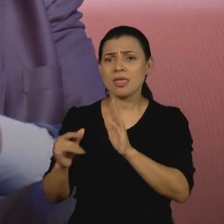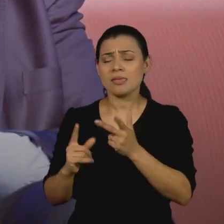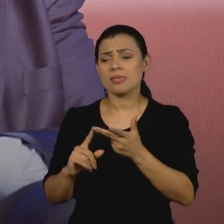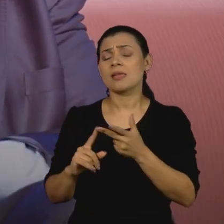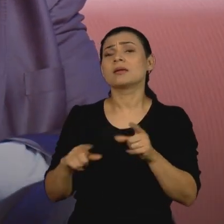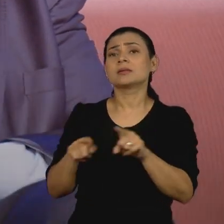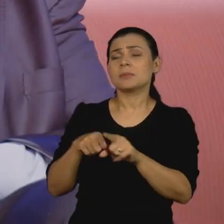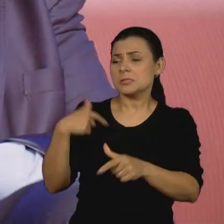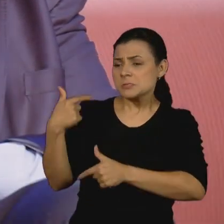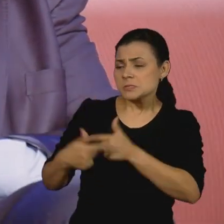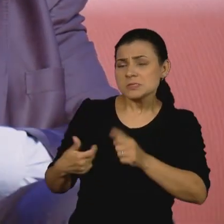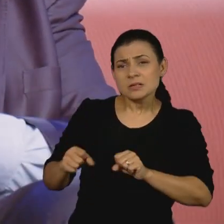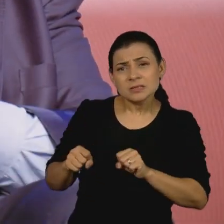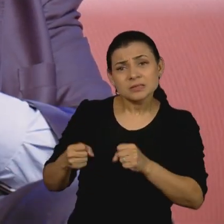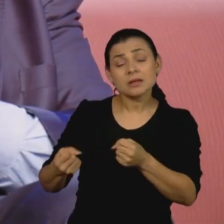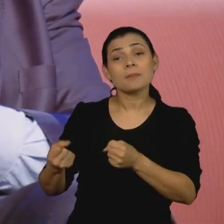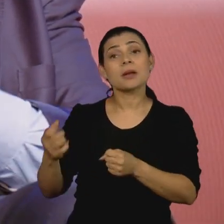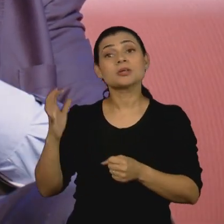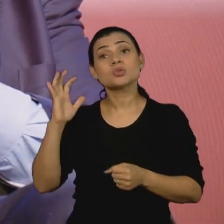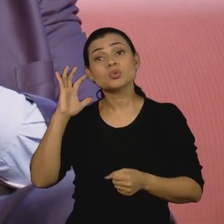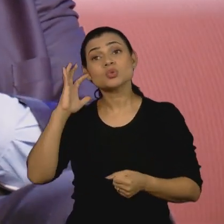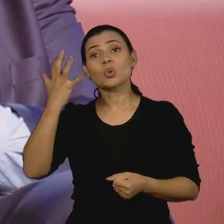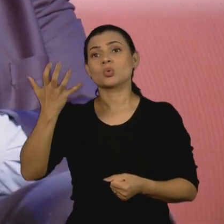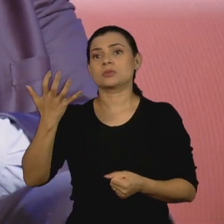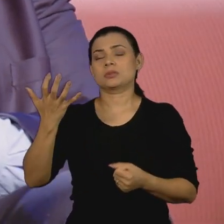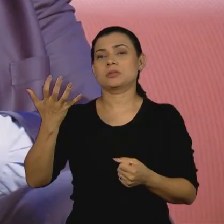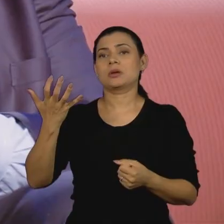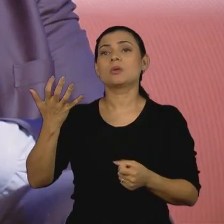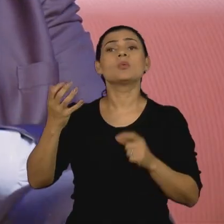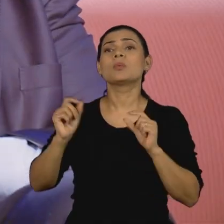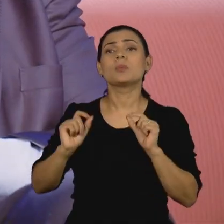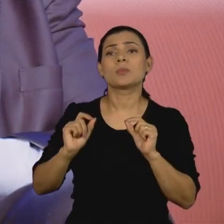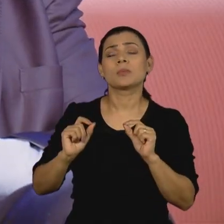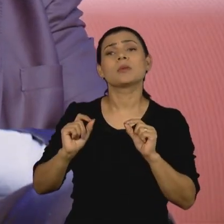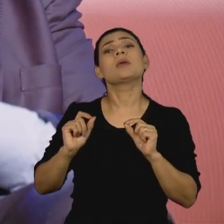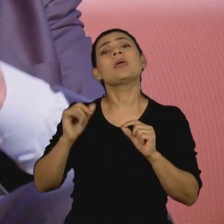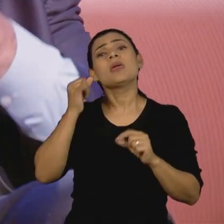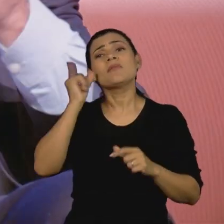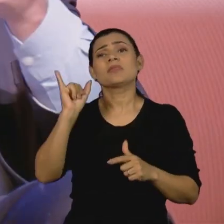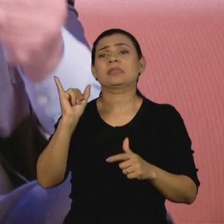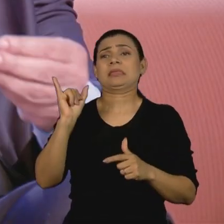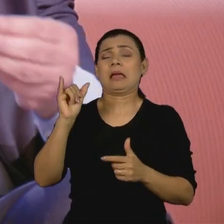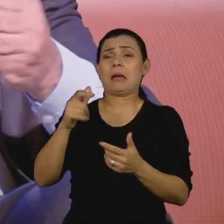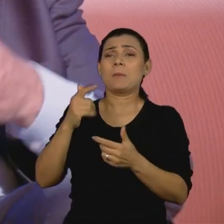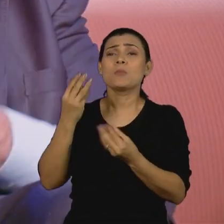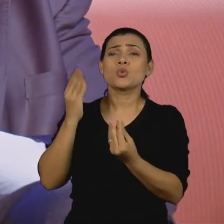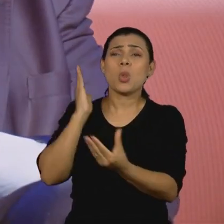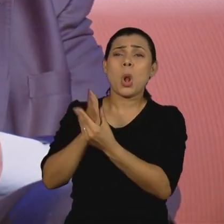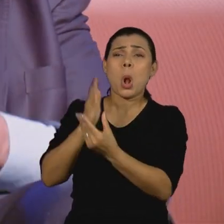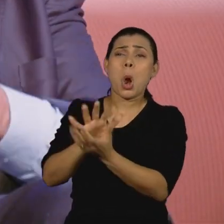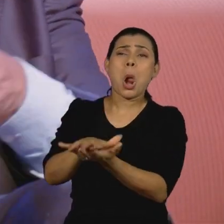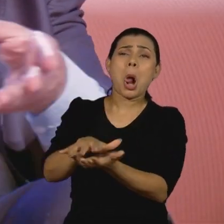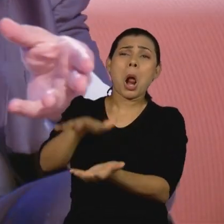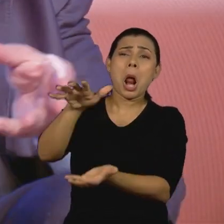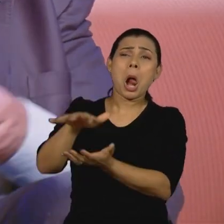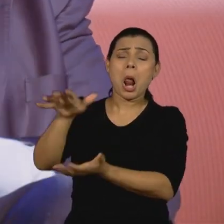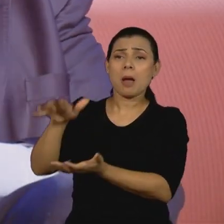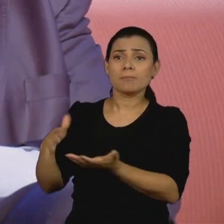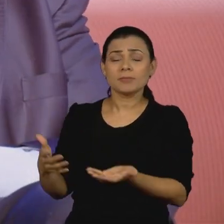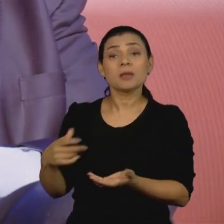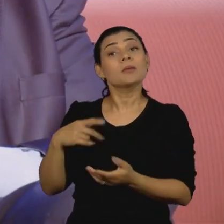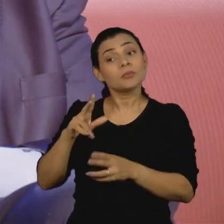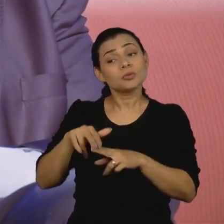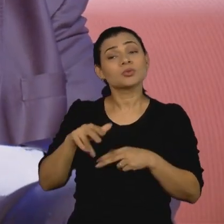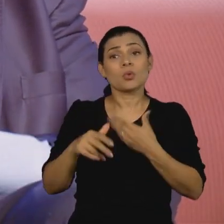se trabalhado em soluções para diminuir essas demandas predatórias, essas demandas que o próprio